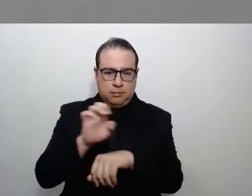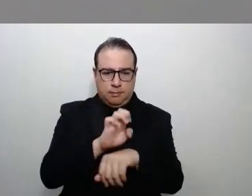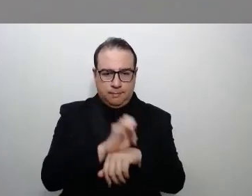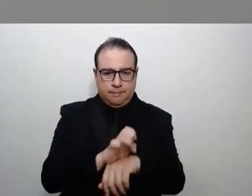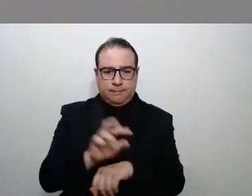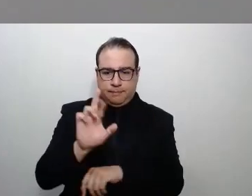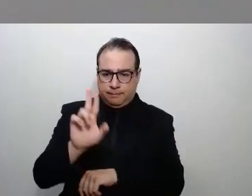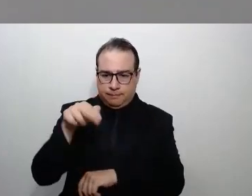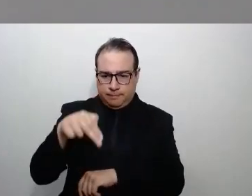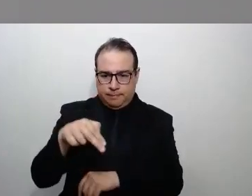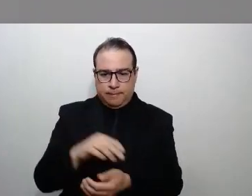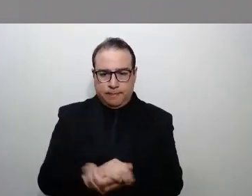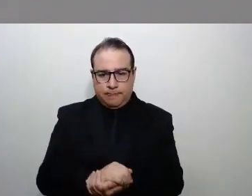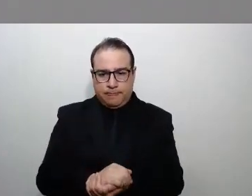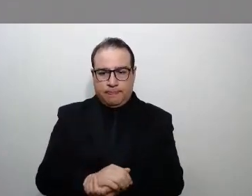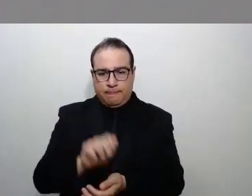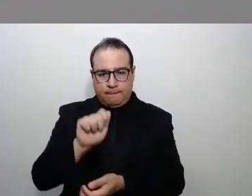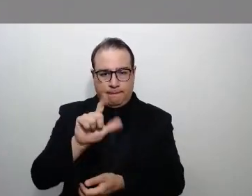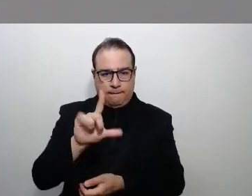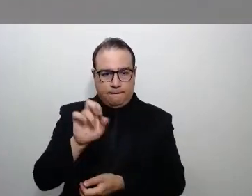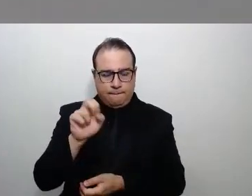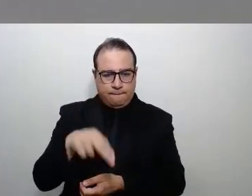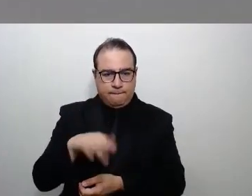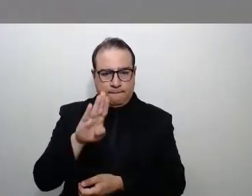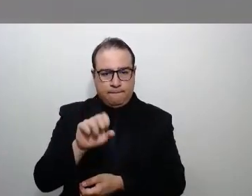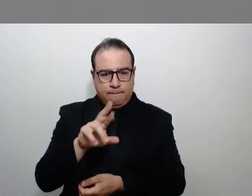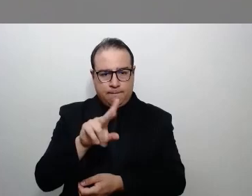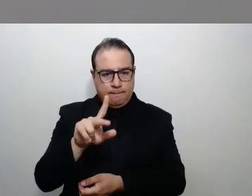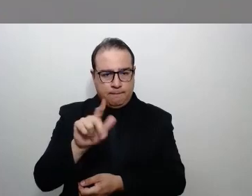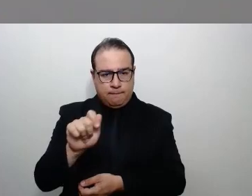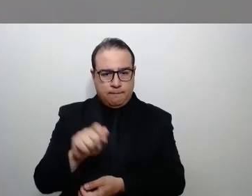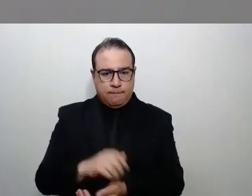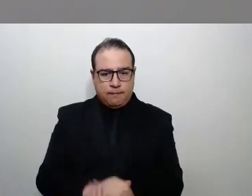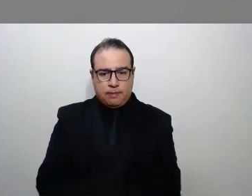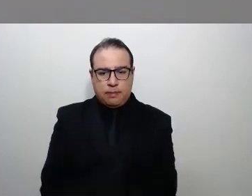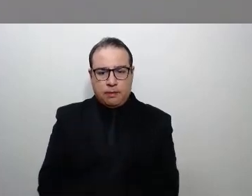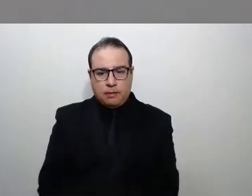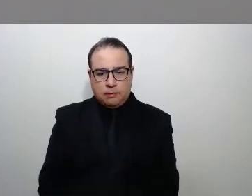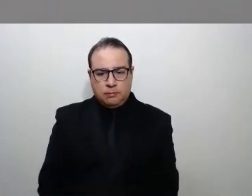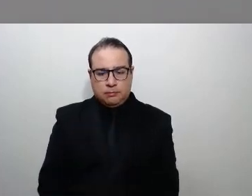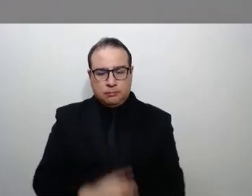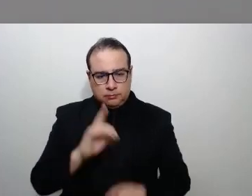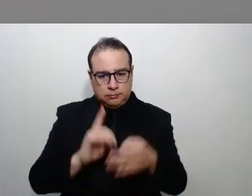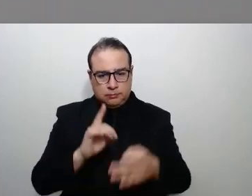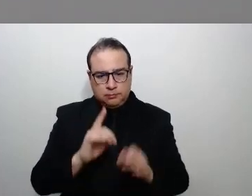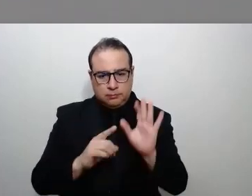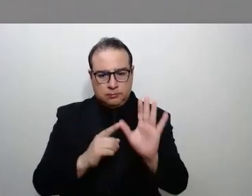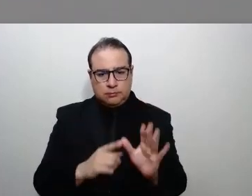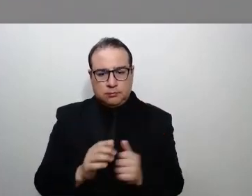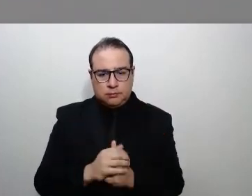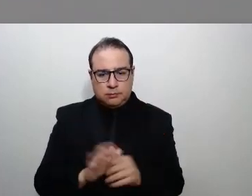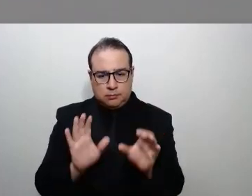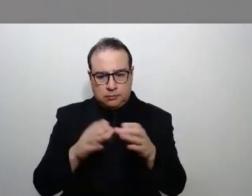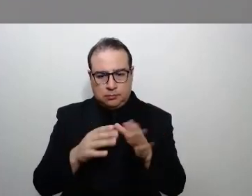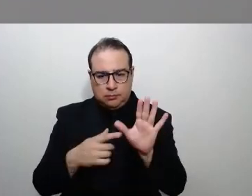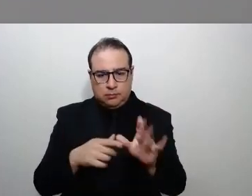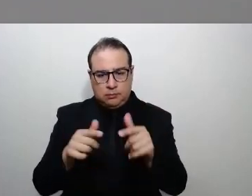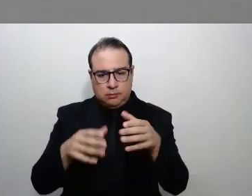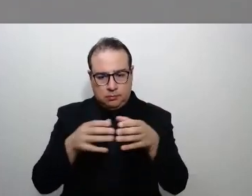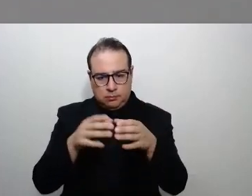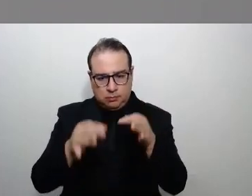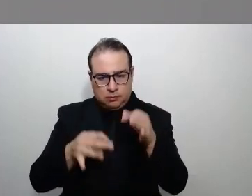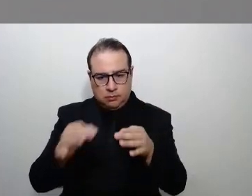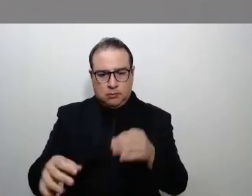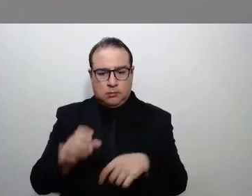Grande do Norte Alisson Bezerra e desembargadoras e desembargadores do Tribunal de Justiça